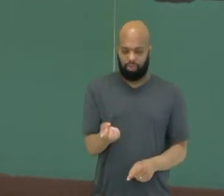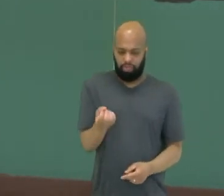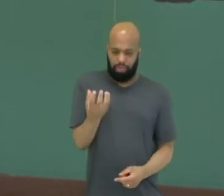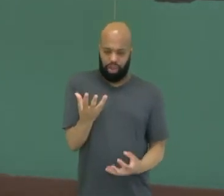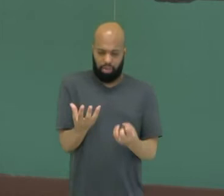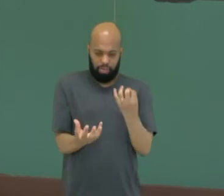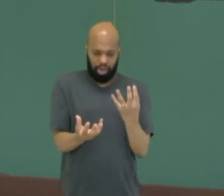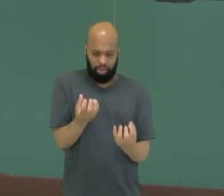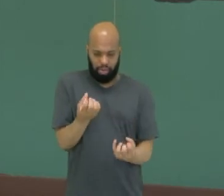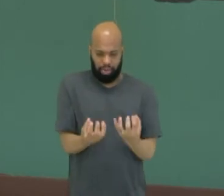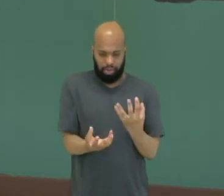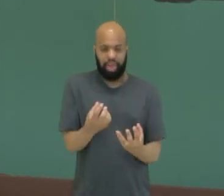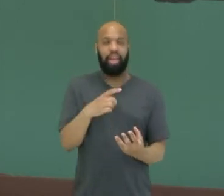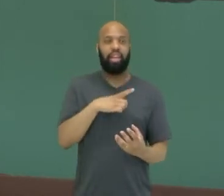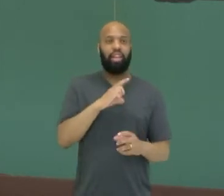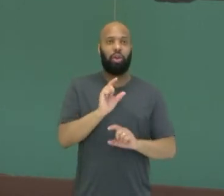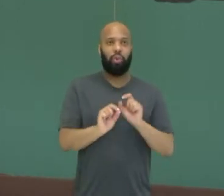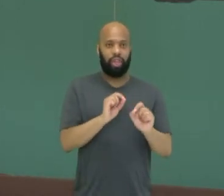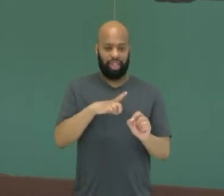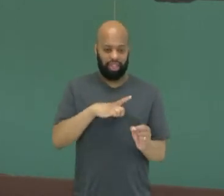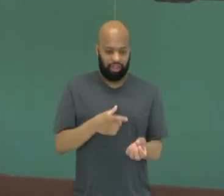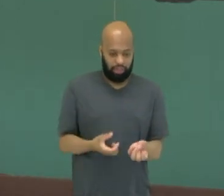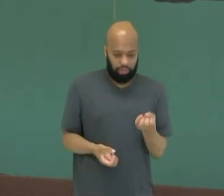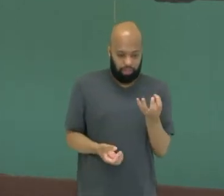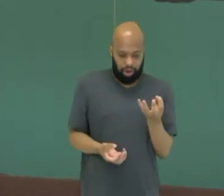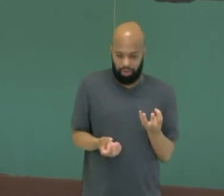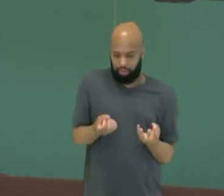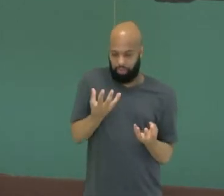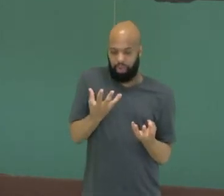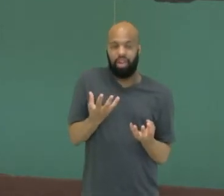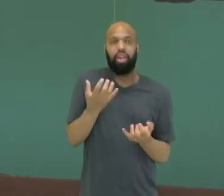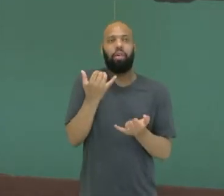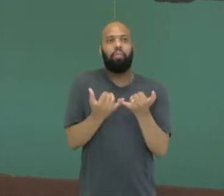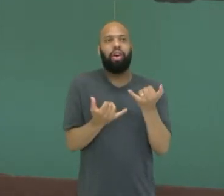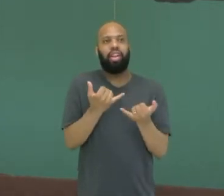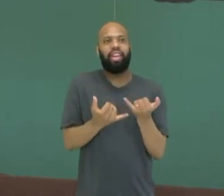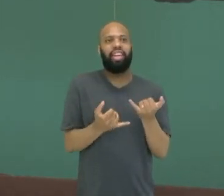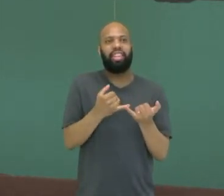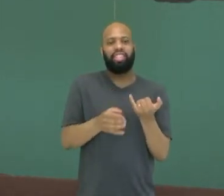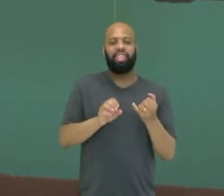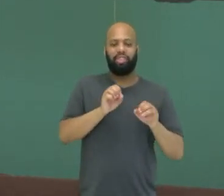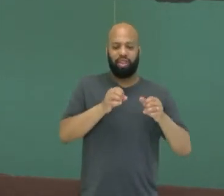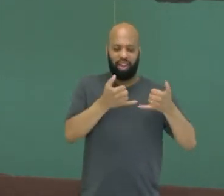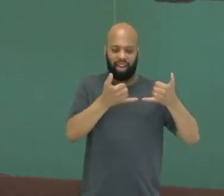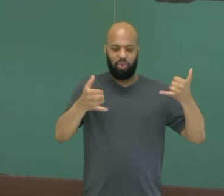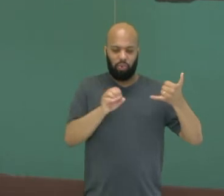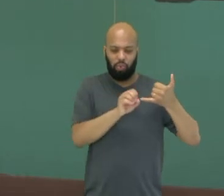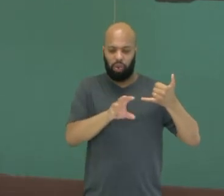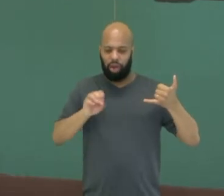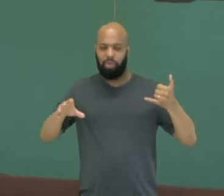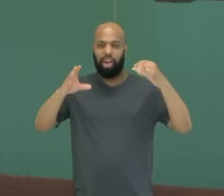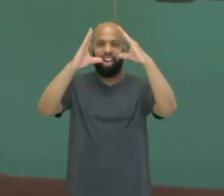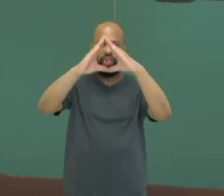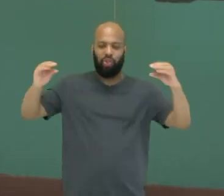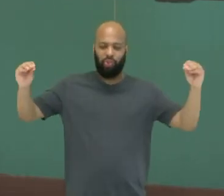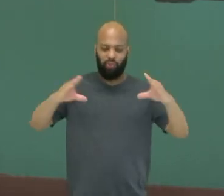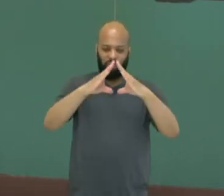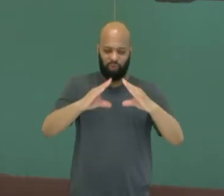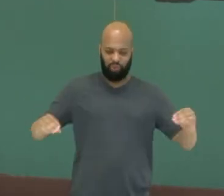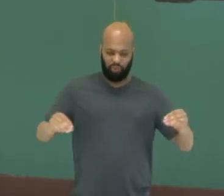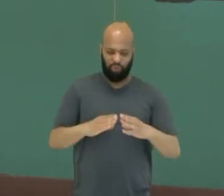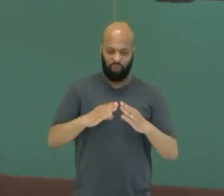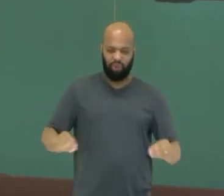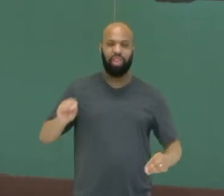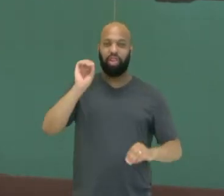organizados, ligados em sequência, muito parecido com a luzinha pisca-pisca do Natal. Não tínhamos